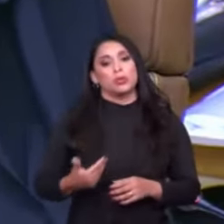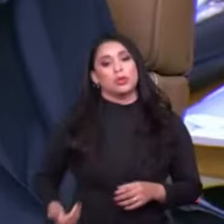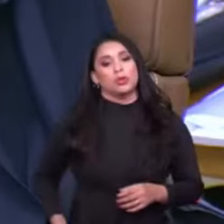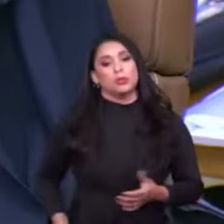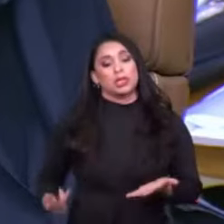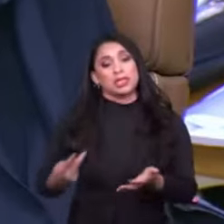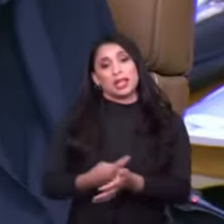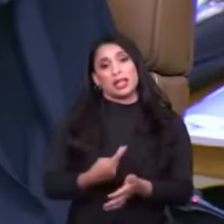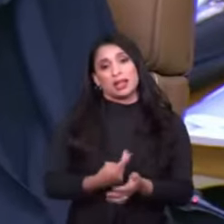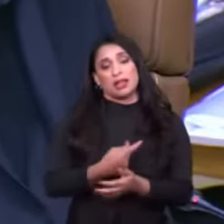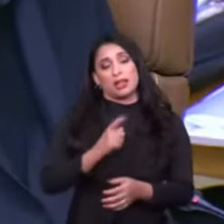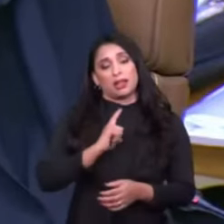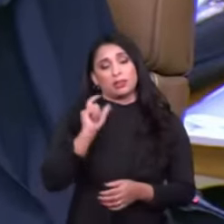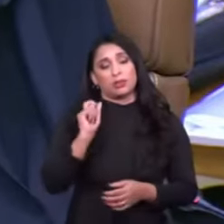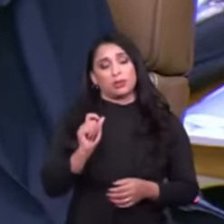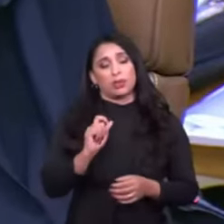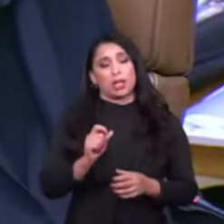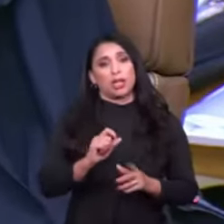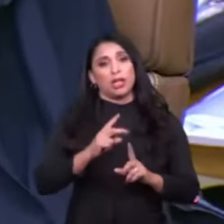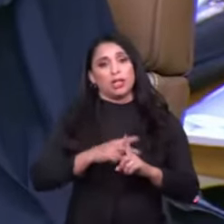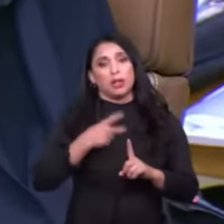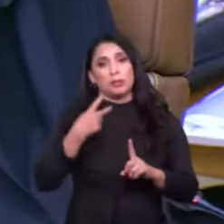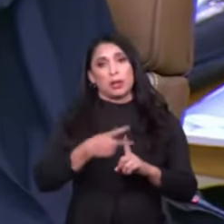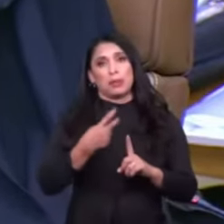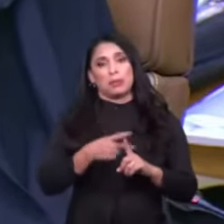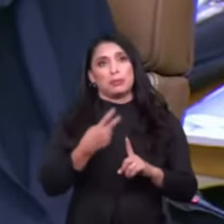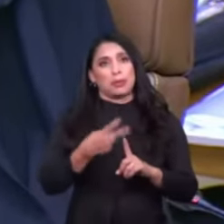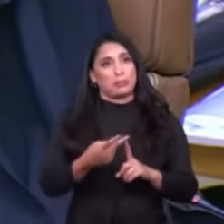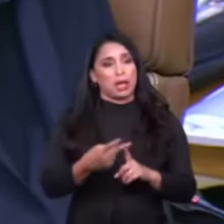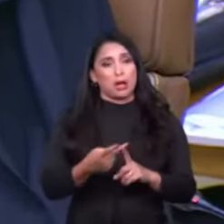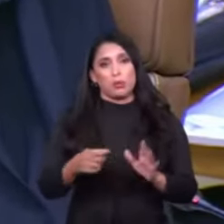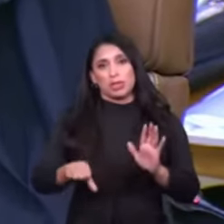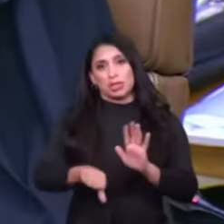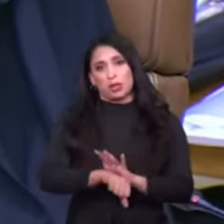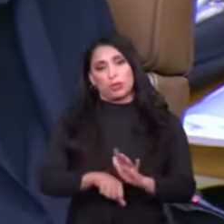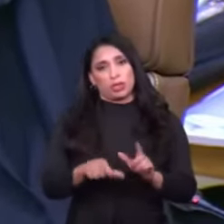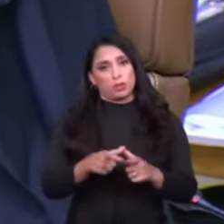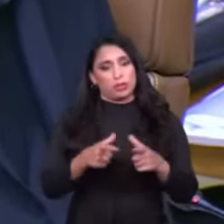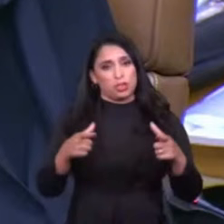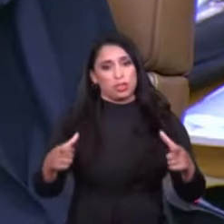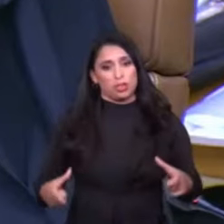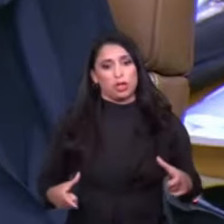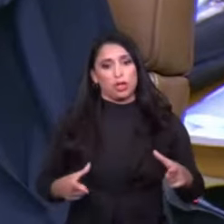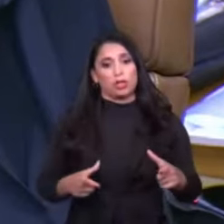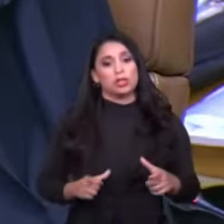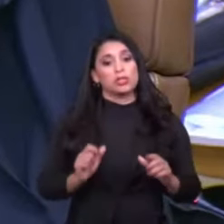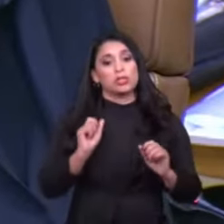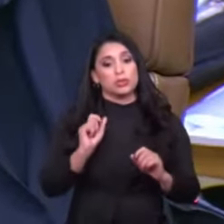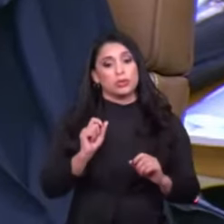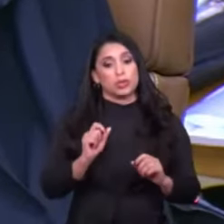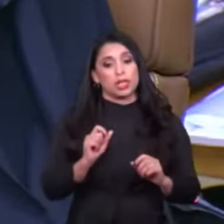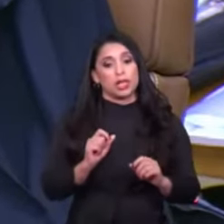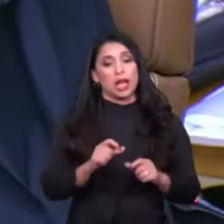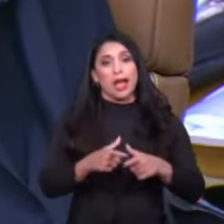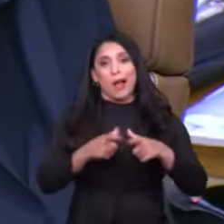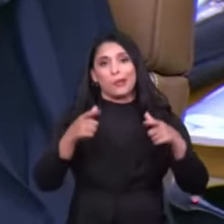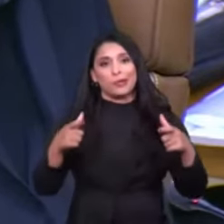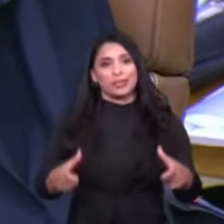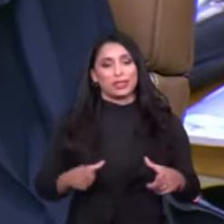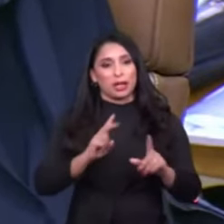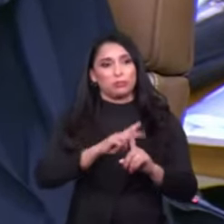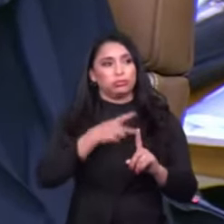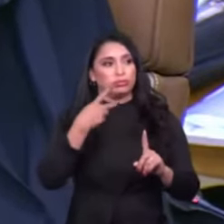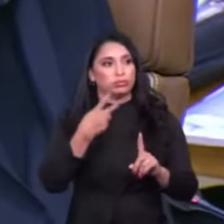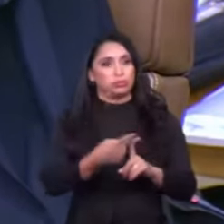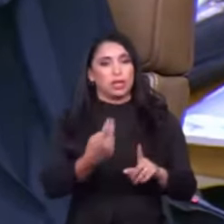fato apto a potencializar a multiplicação do delito de tráfico de drogas. E o potencial de multiplicação do tráfico ocorreria não apenas com